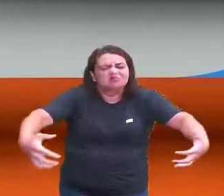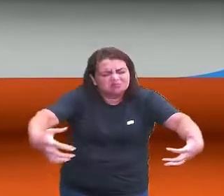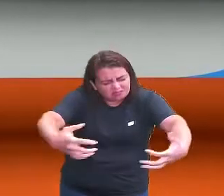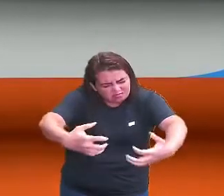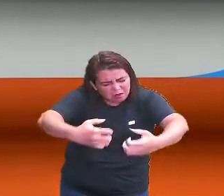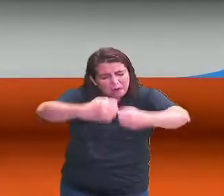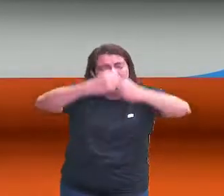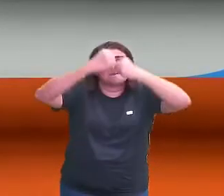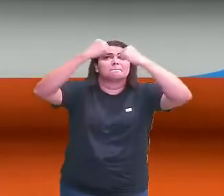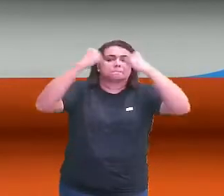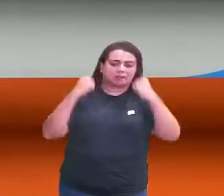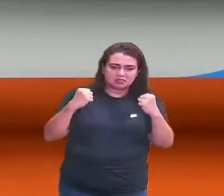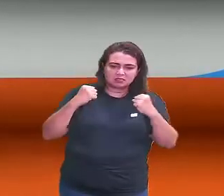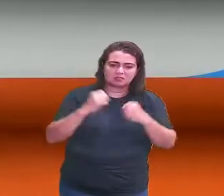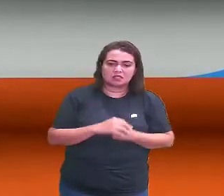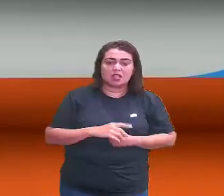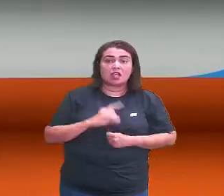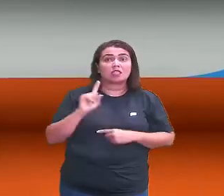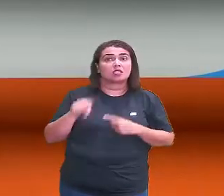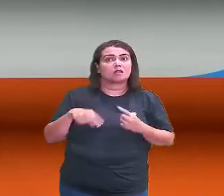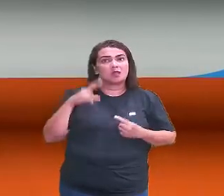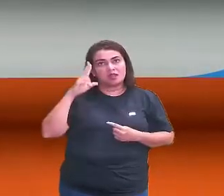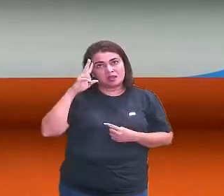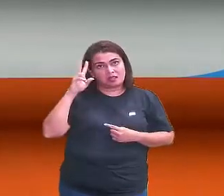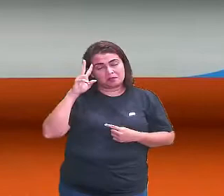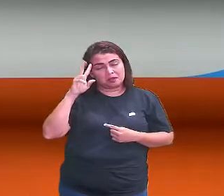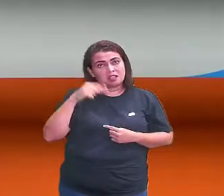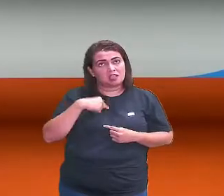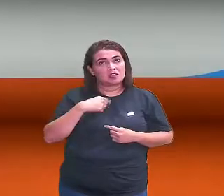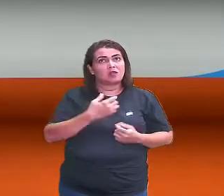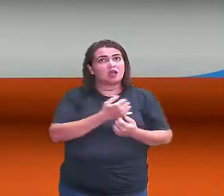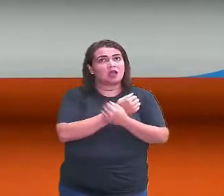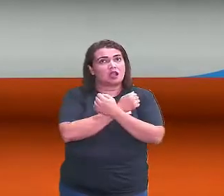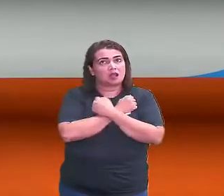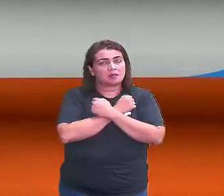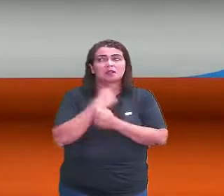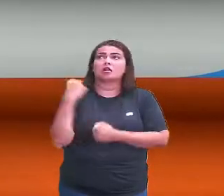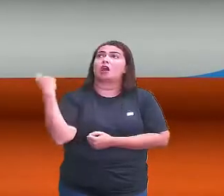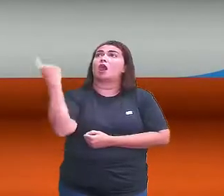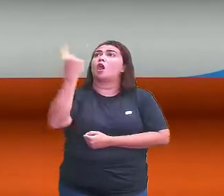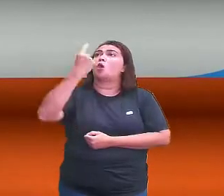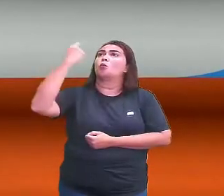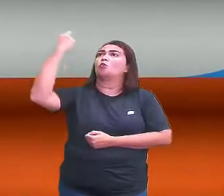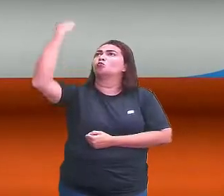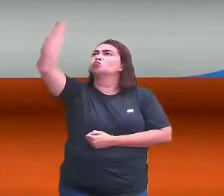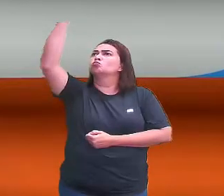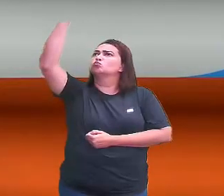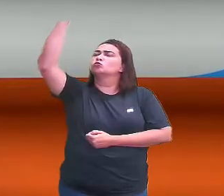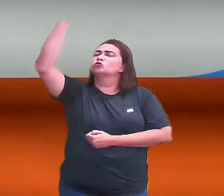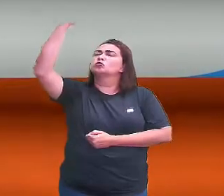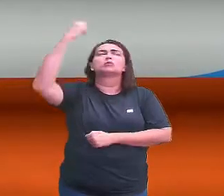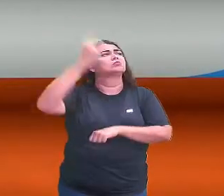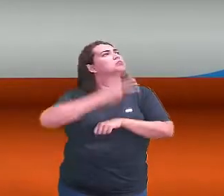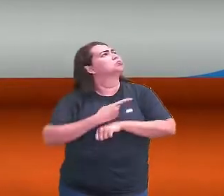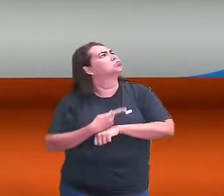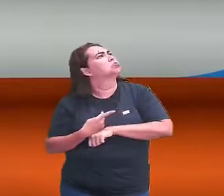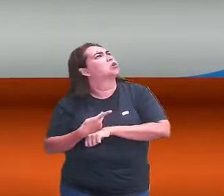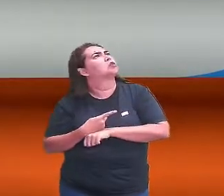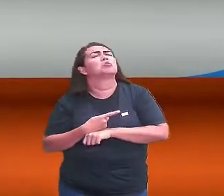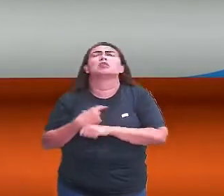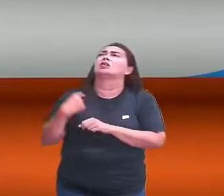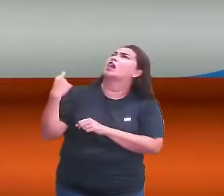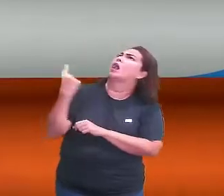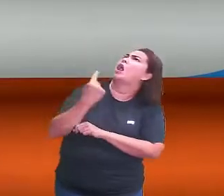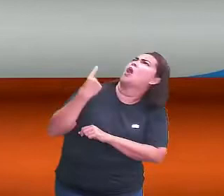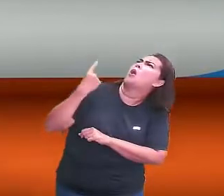pesada. Ele depois lembrou: meus melhores abraços eram altos. E saiu em busca da coisa